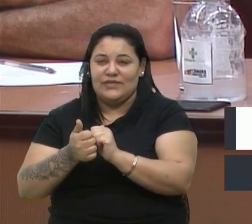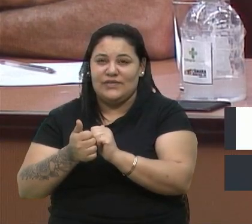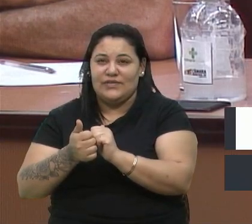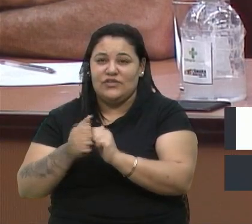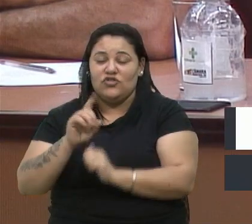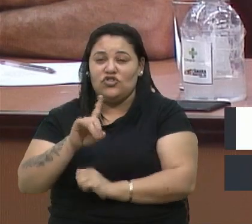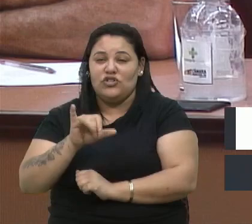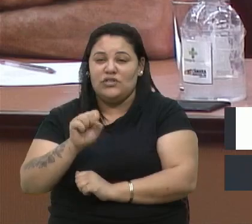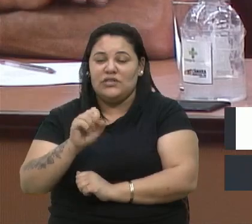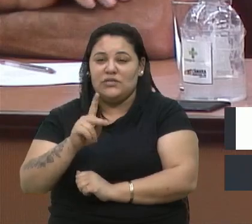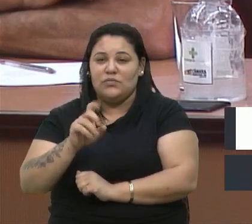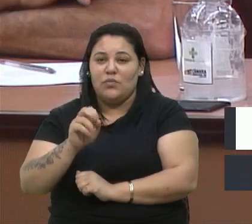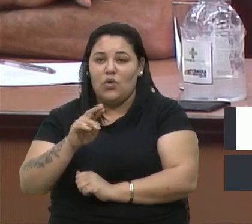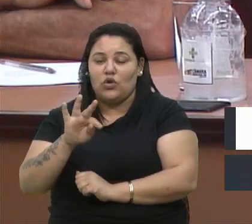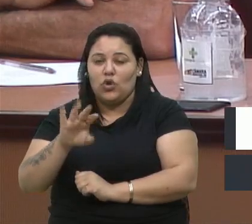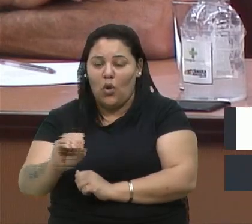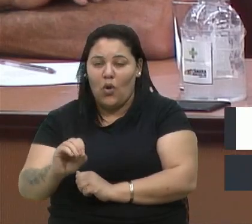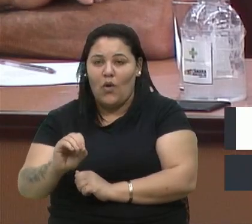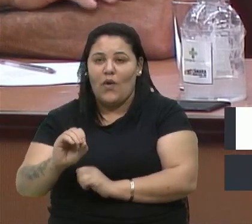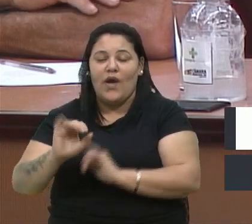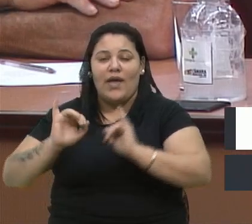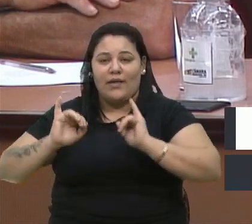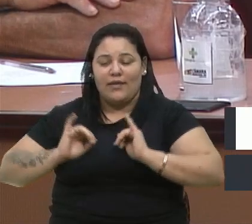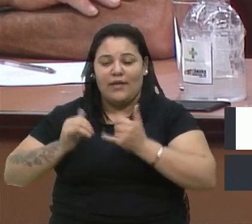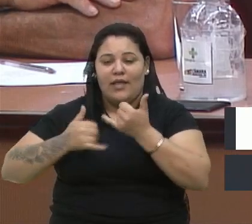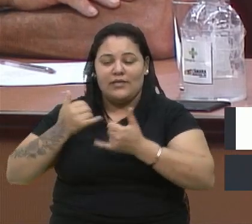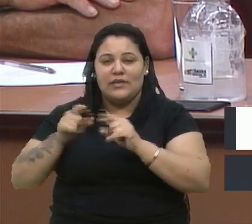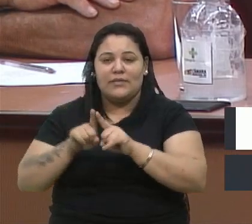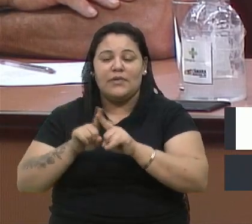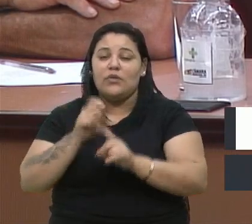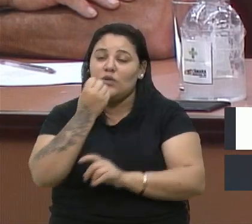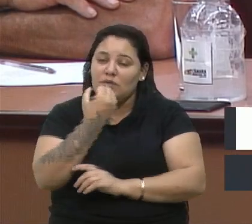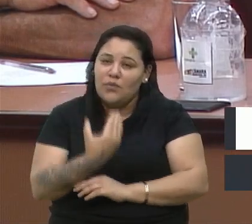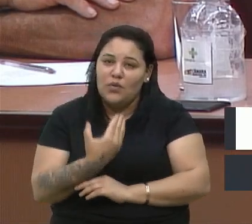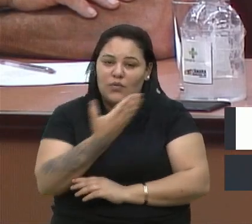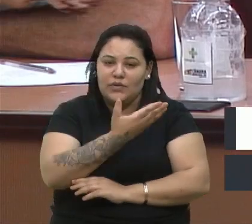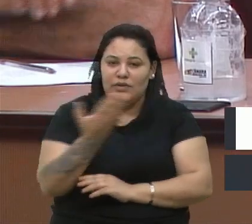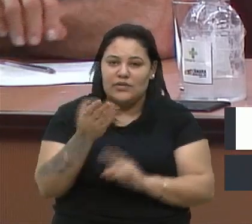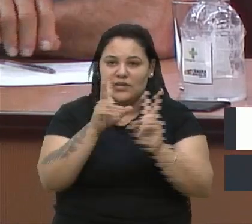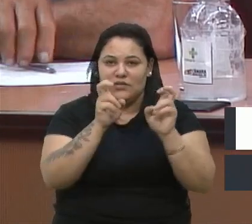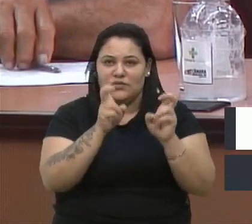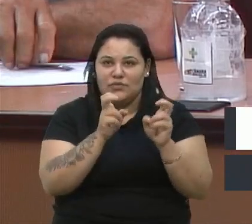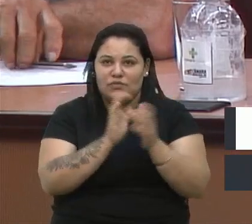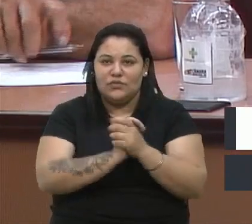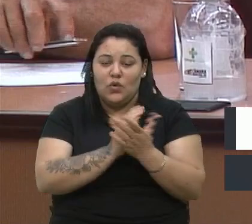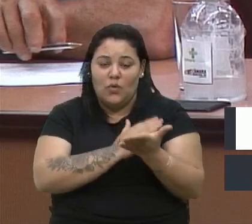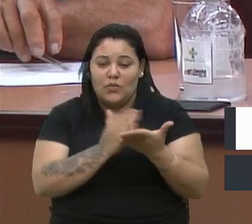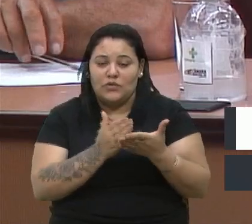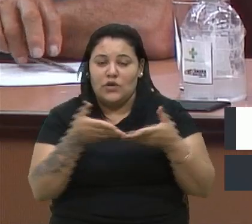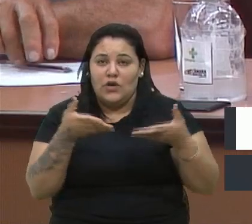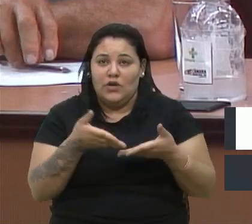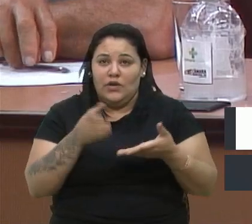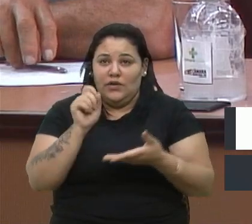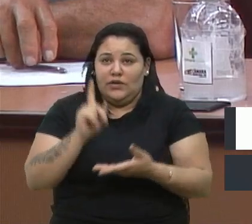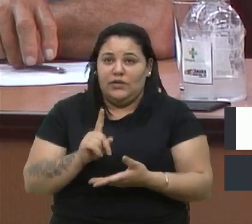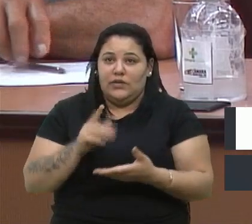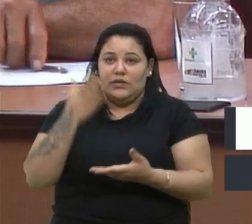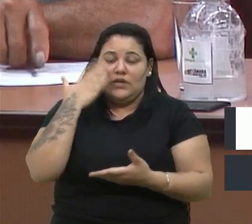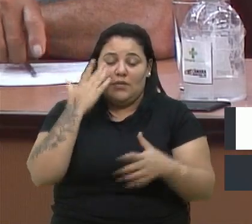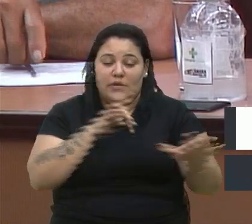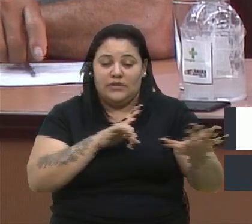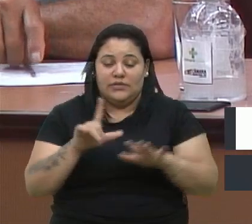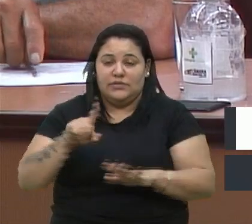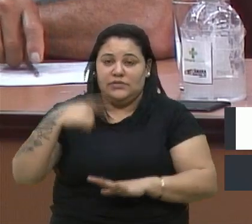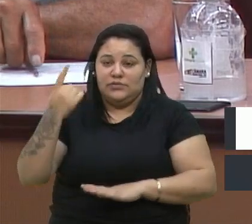pauta. Então, que bom que esse tema aflorou aqui agora, nós possamos também, quem sabe, na próxima semana, em conjunto com